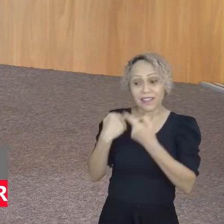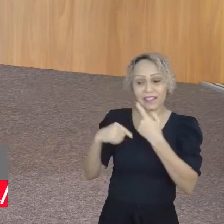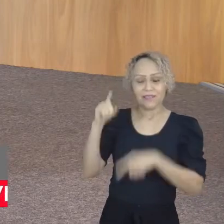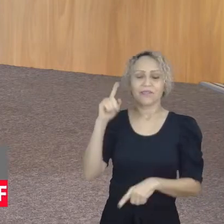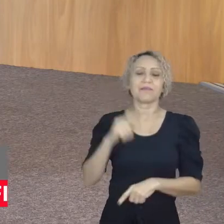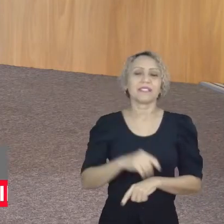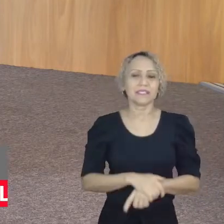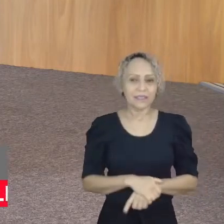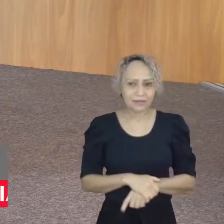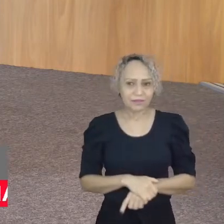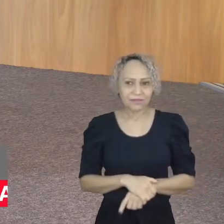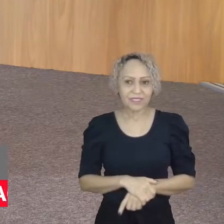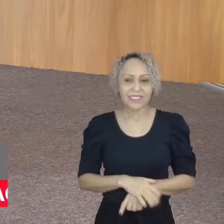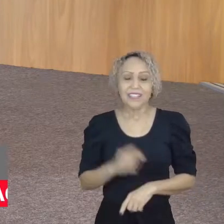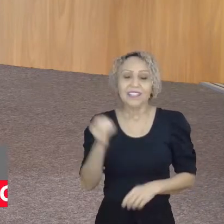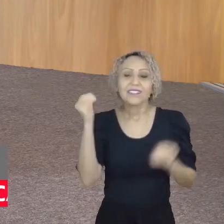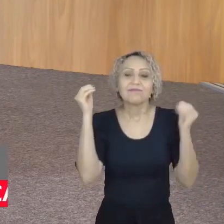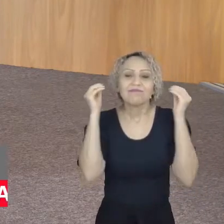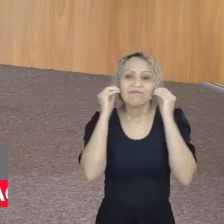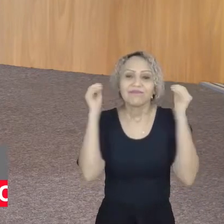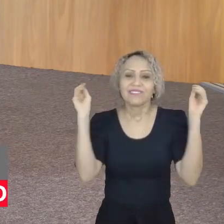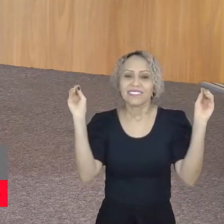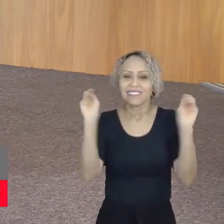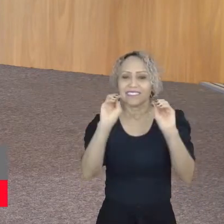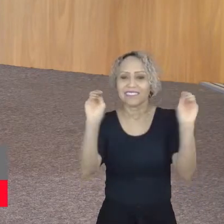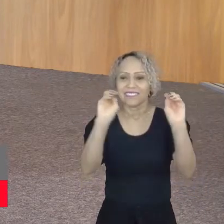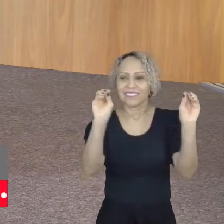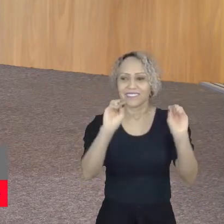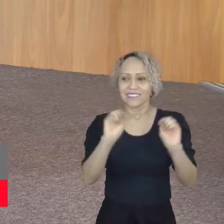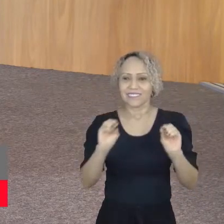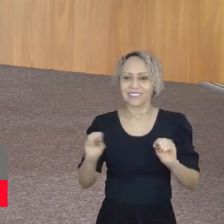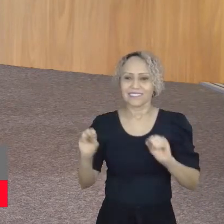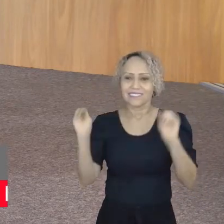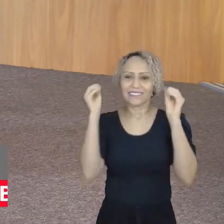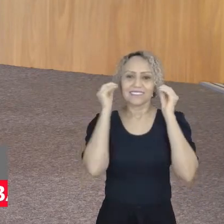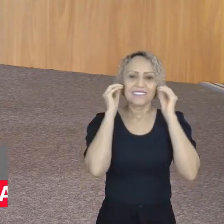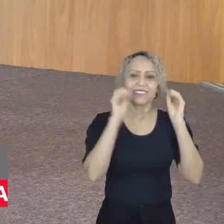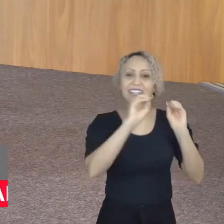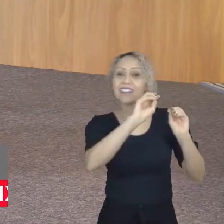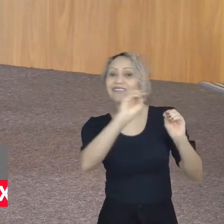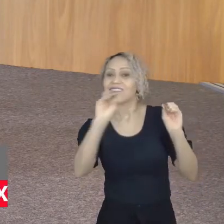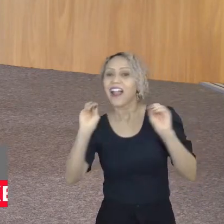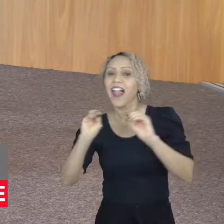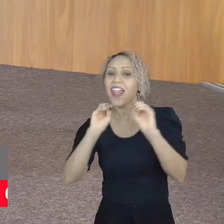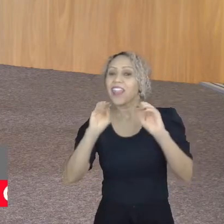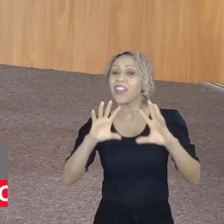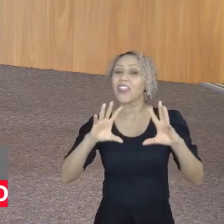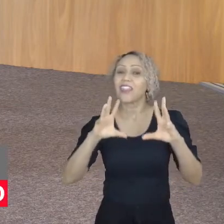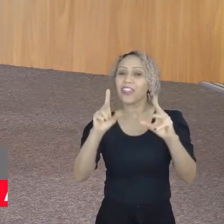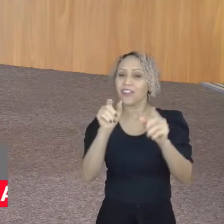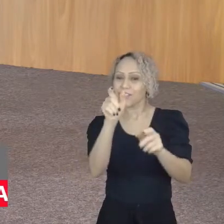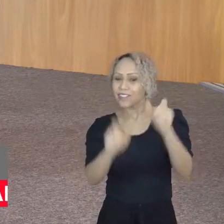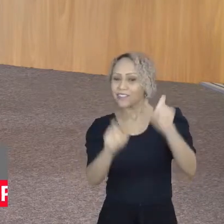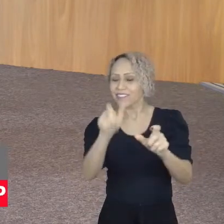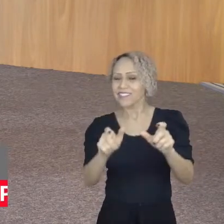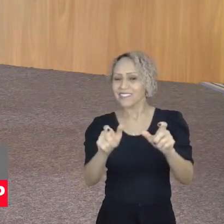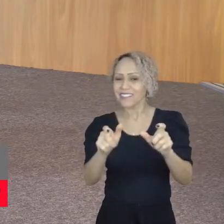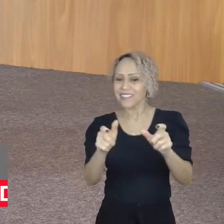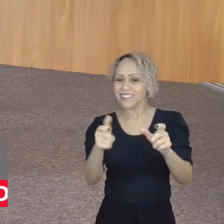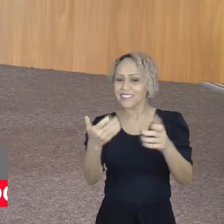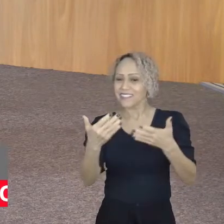aqui para todo mundo. Não tem outro sorriso, senão com companheiros tão lindos e valorosos como esses que caminham com a gente na